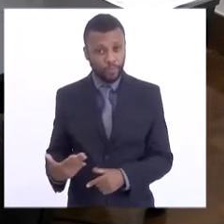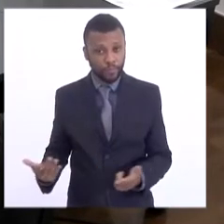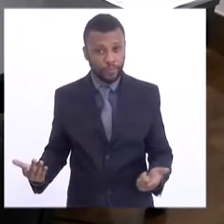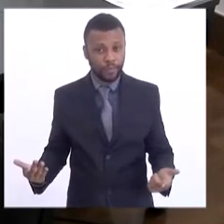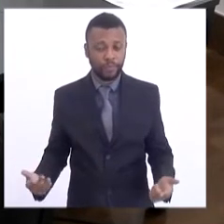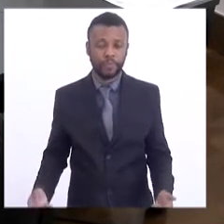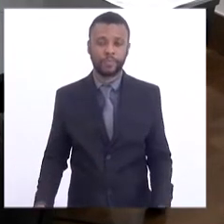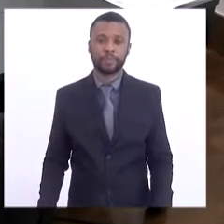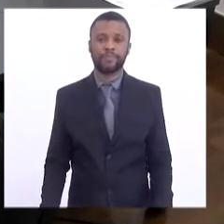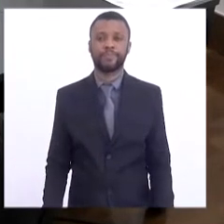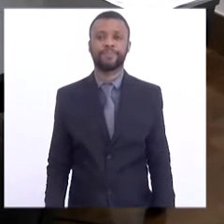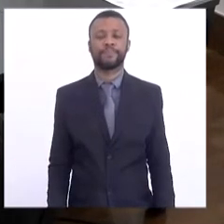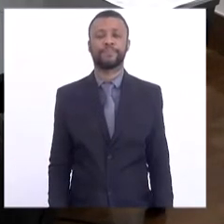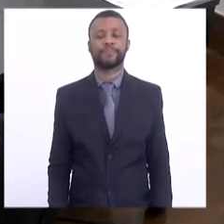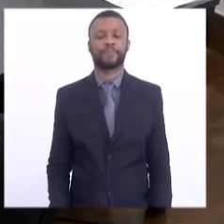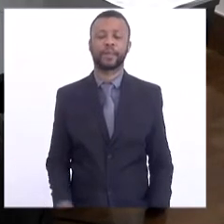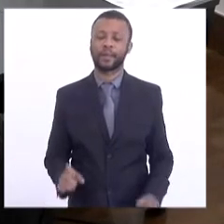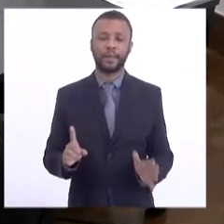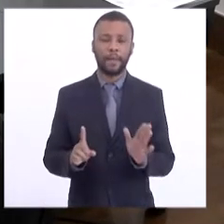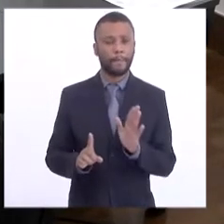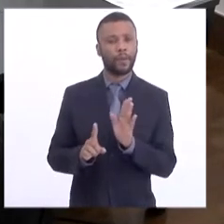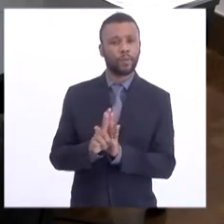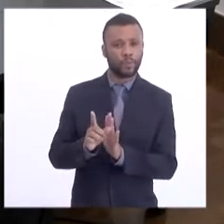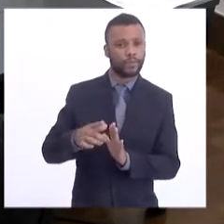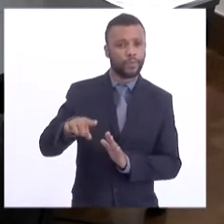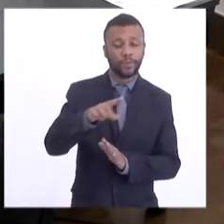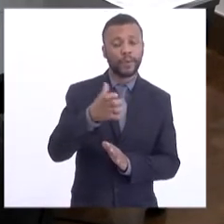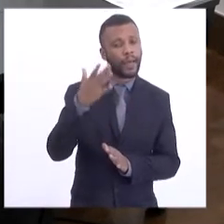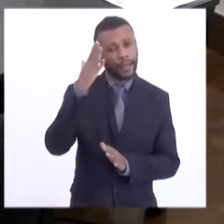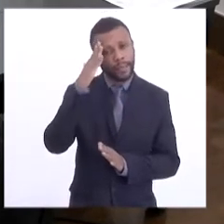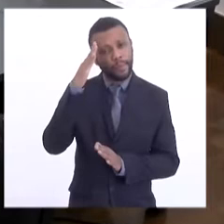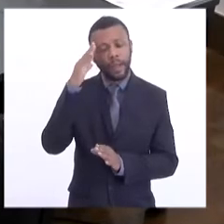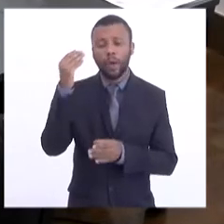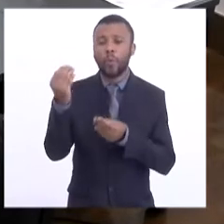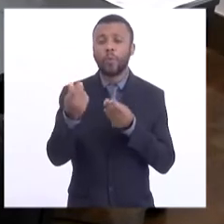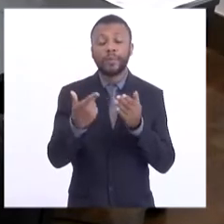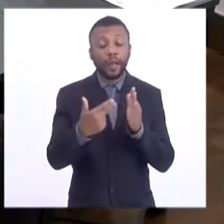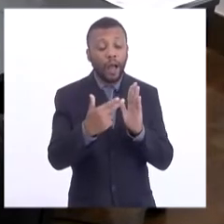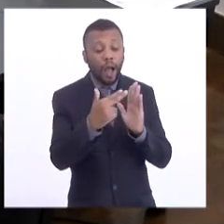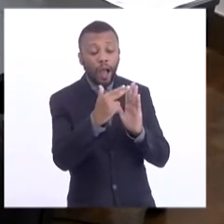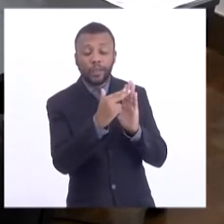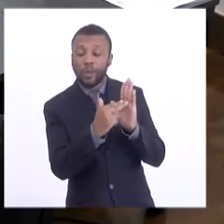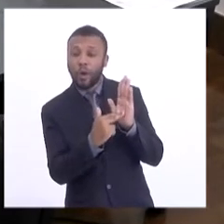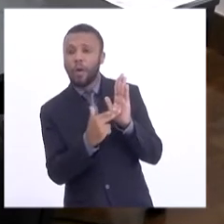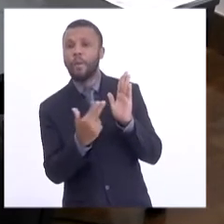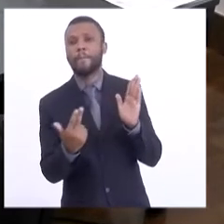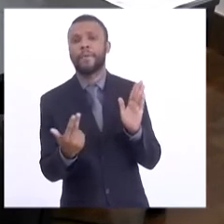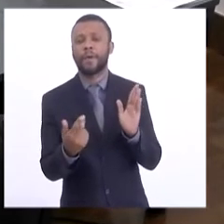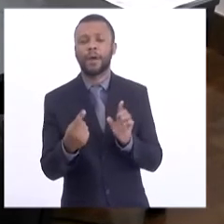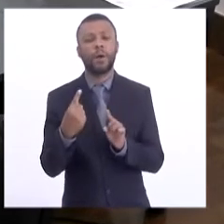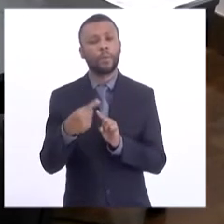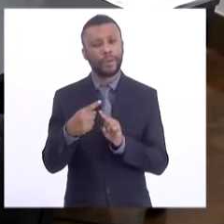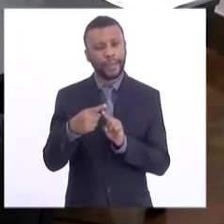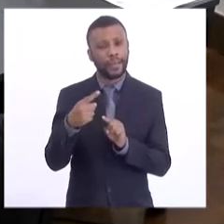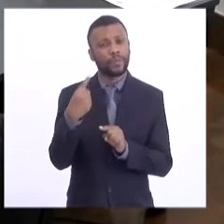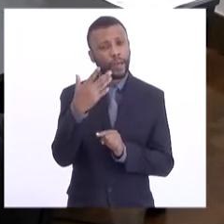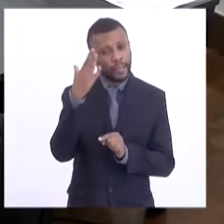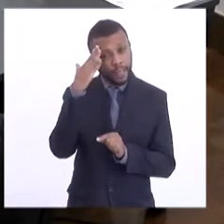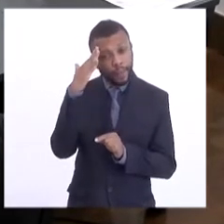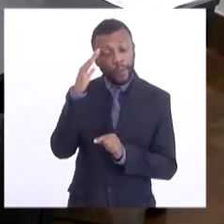e a pergunta eu queria saber como é que tá a normatização aqui porque no fundo no fundo